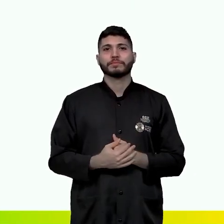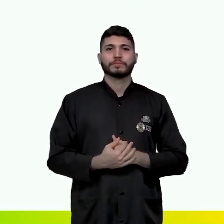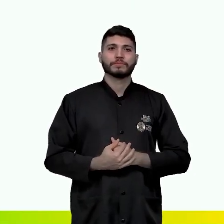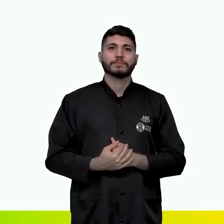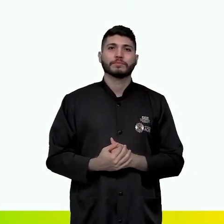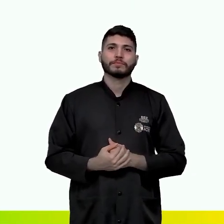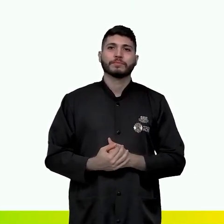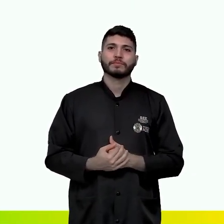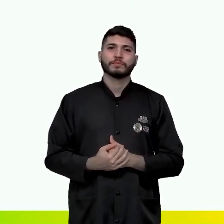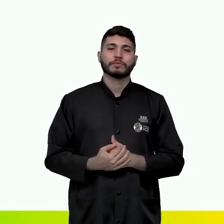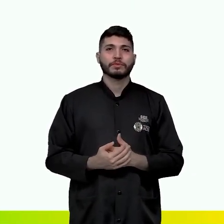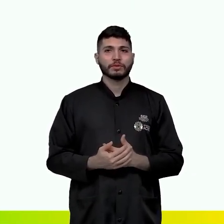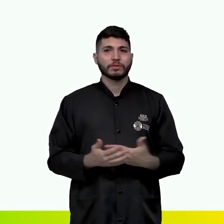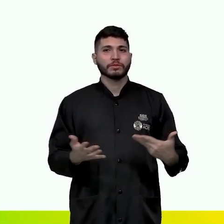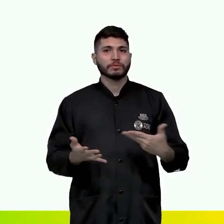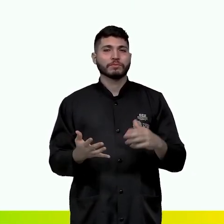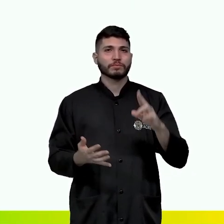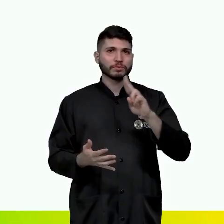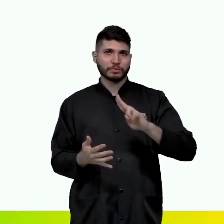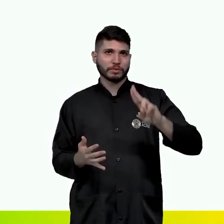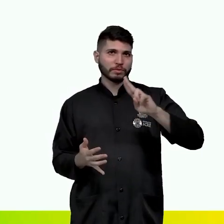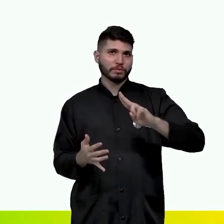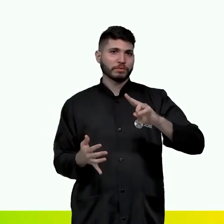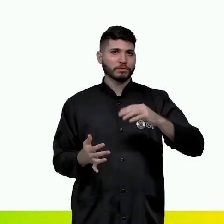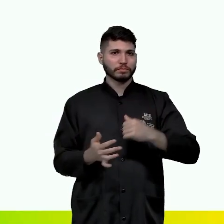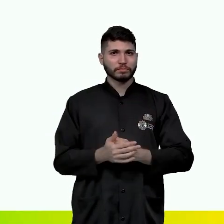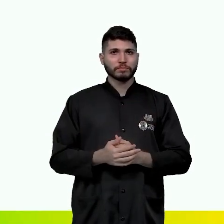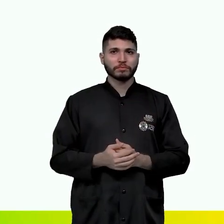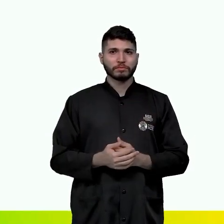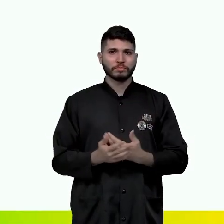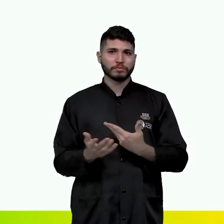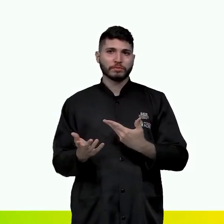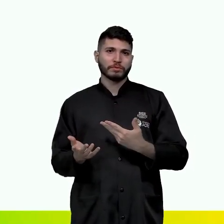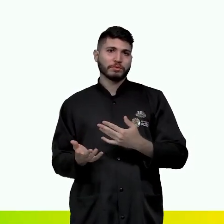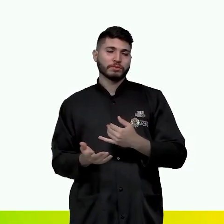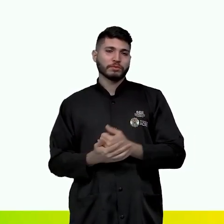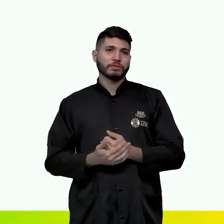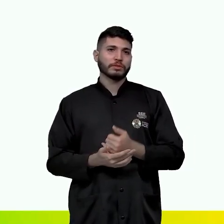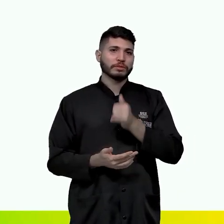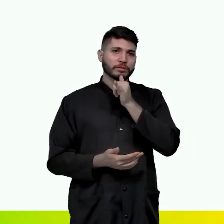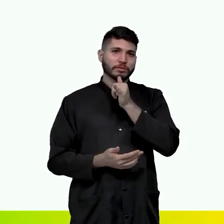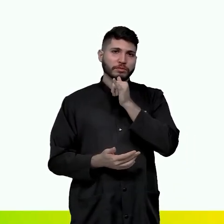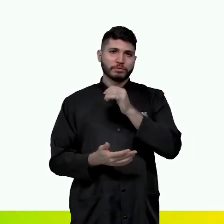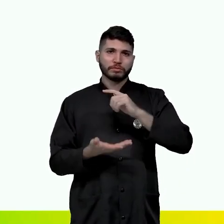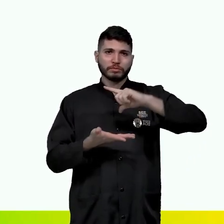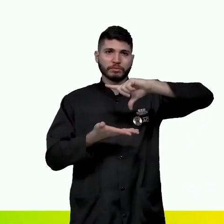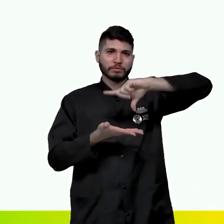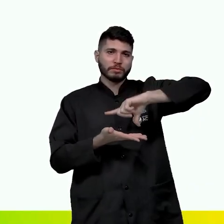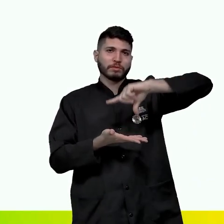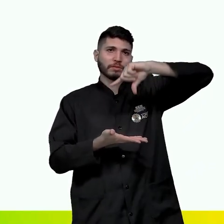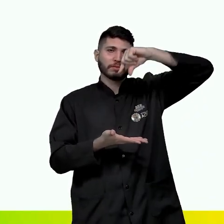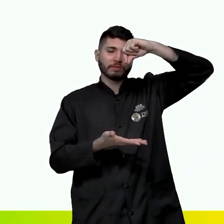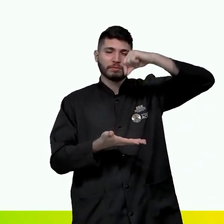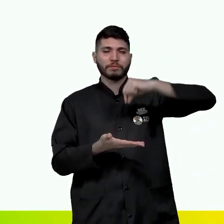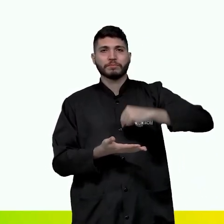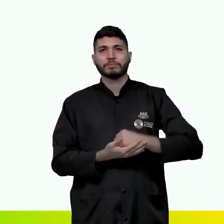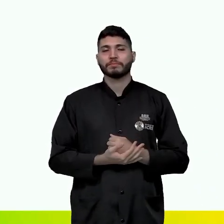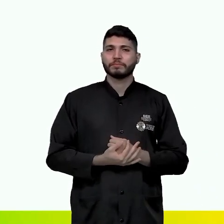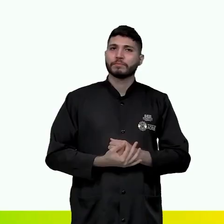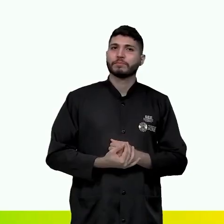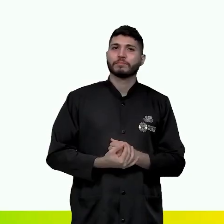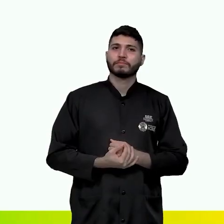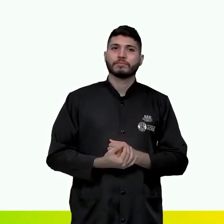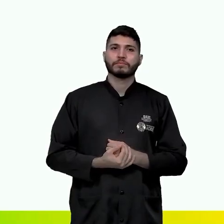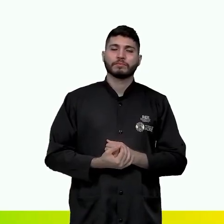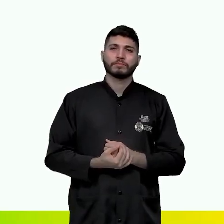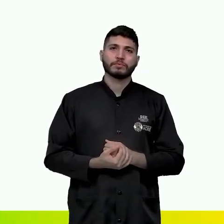Então, aqui nós vamos agora aprender a calcular, ou relembrar, porque nós já fizemos isso em algum momento, calcular a